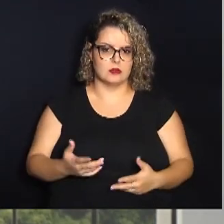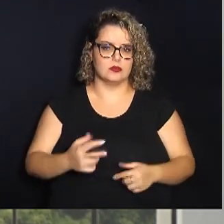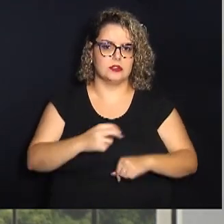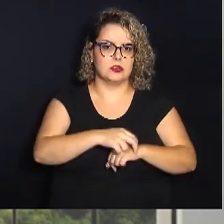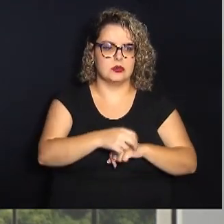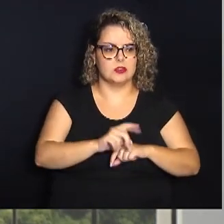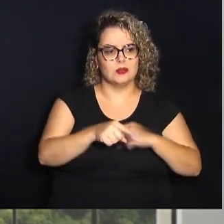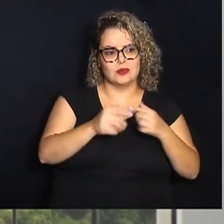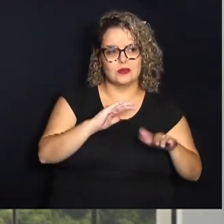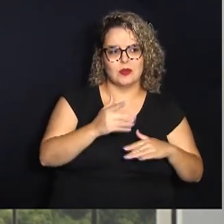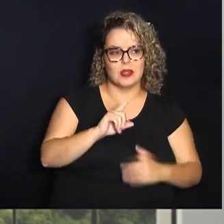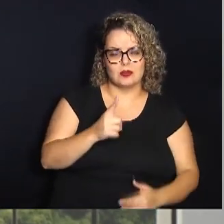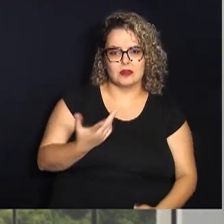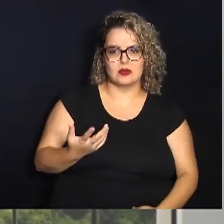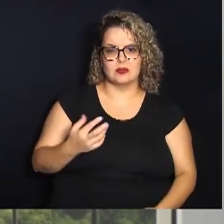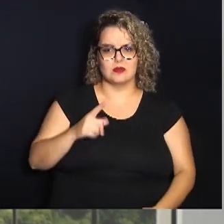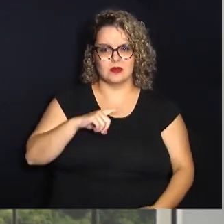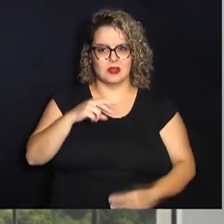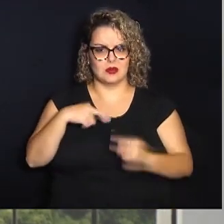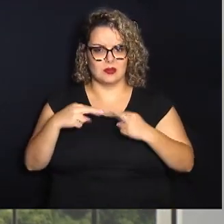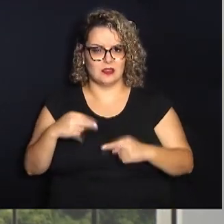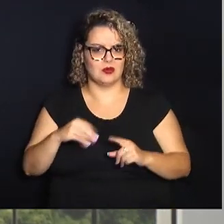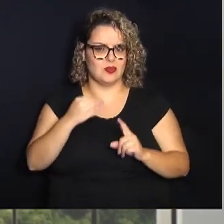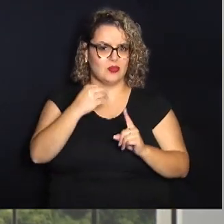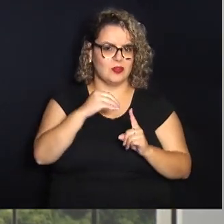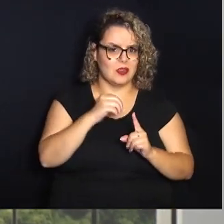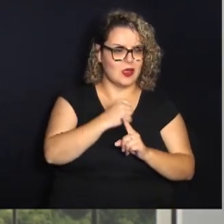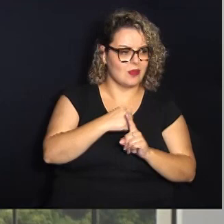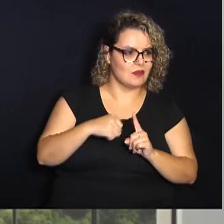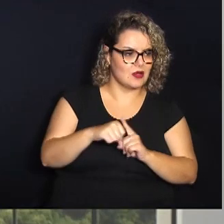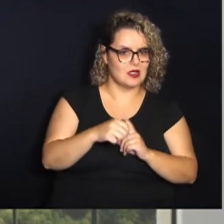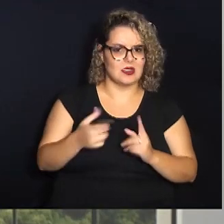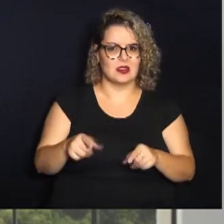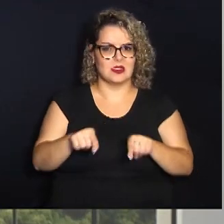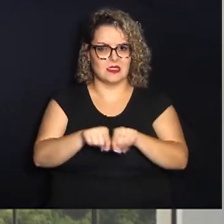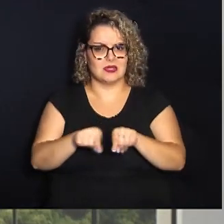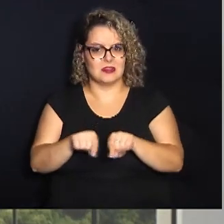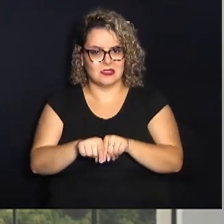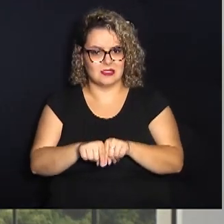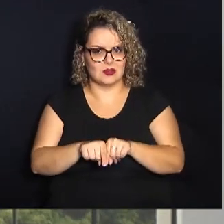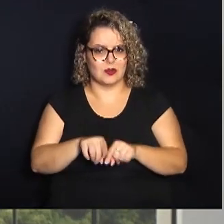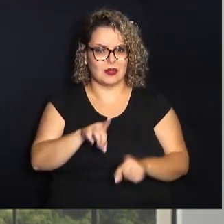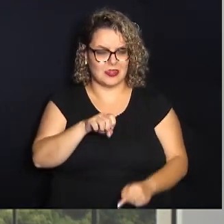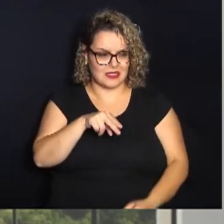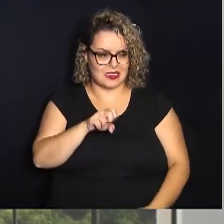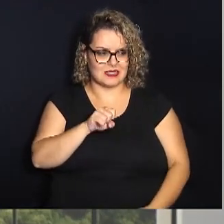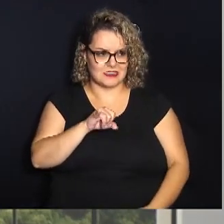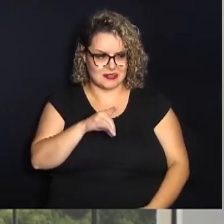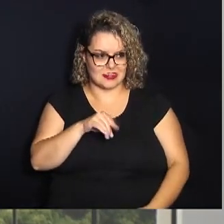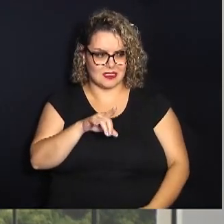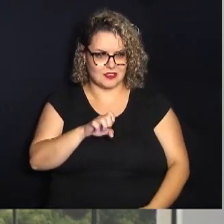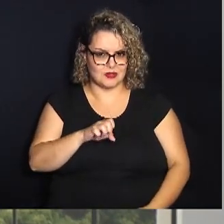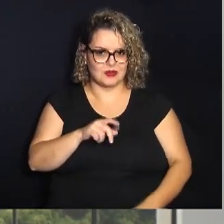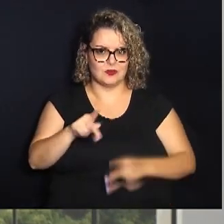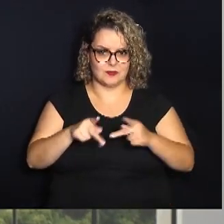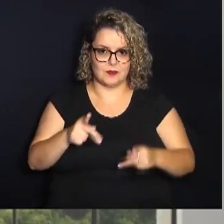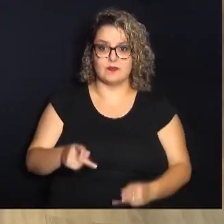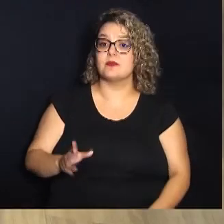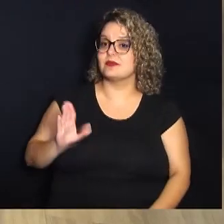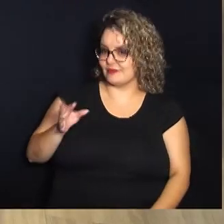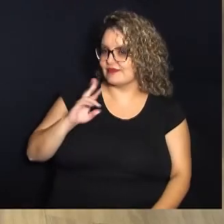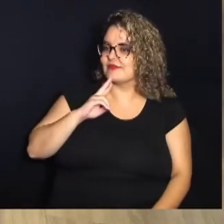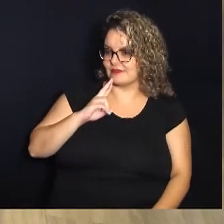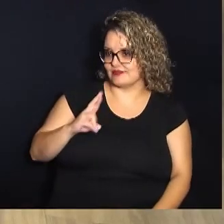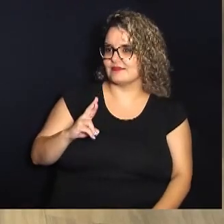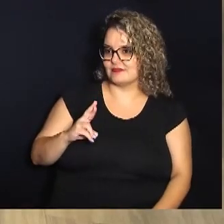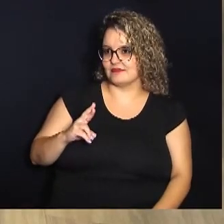bairros não? Tem a ver com vulnerabilidade social e também com a densidade populacional? Você já trouxe a resposta. São